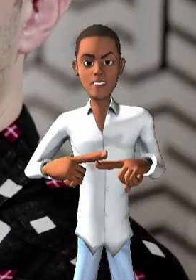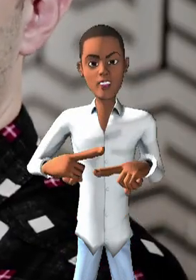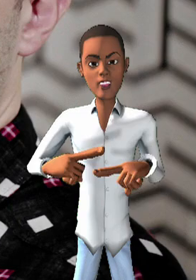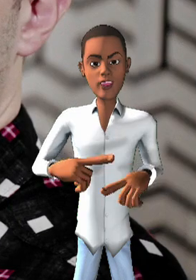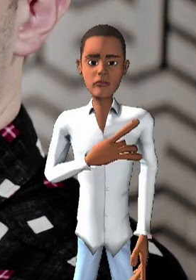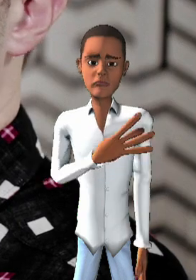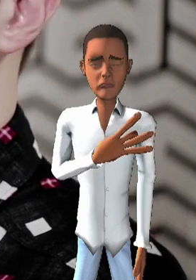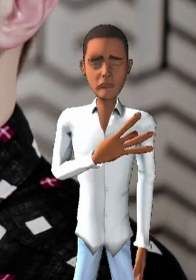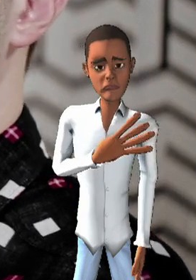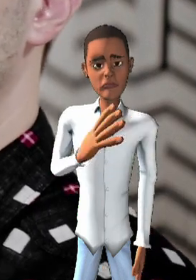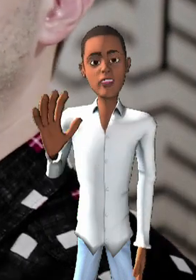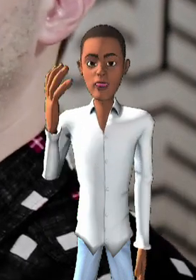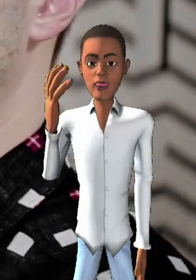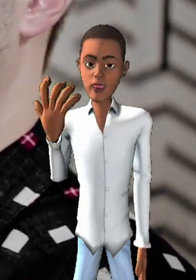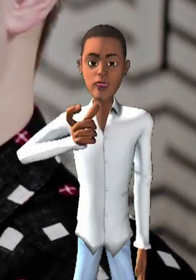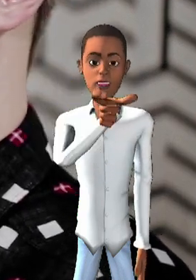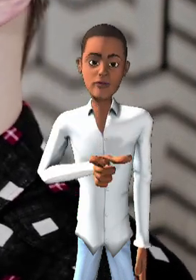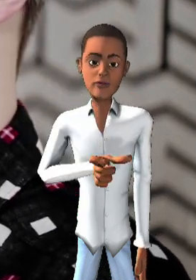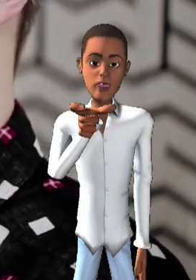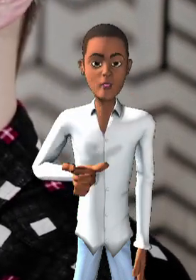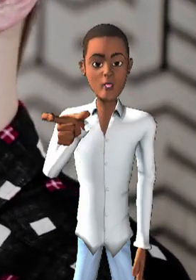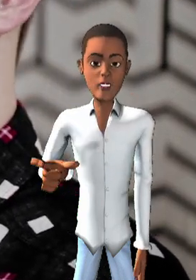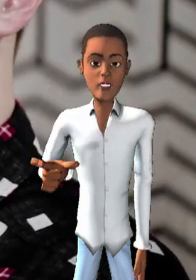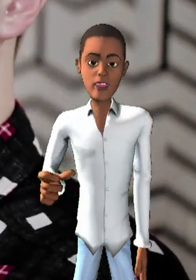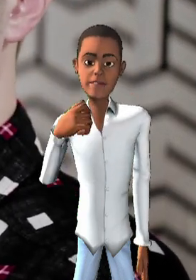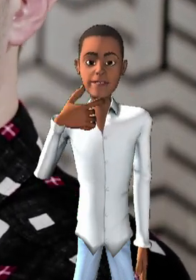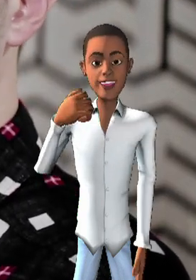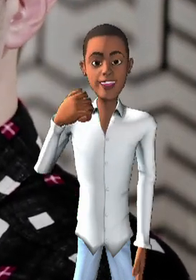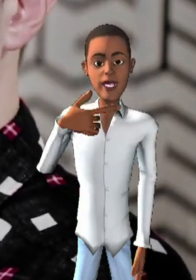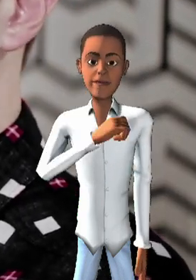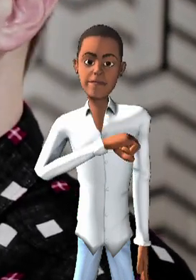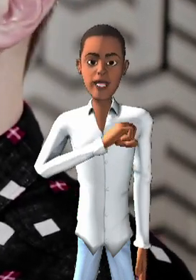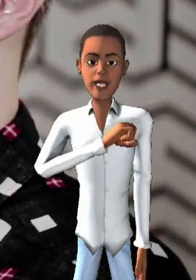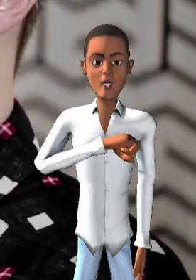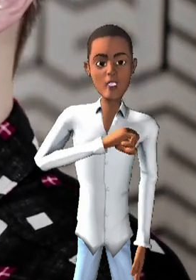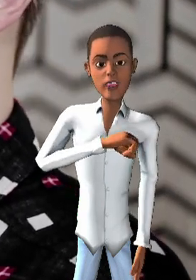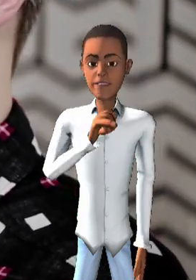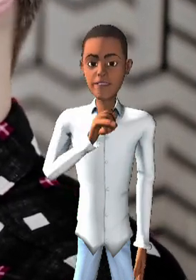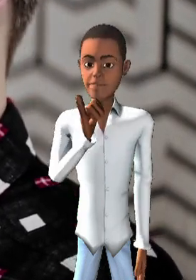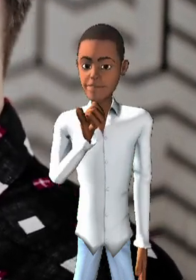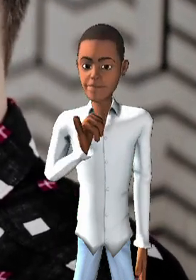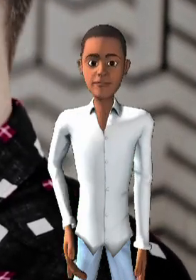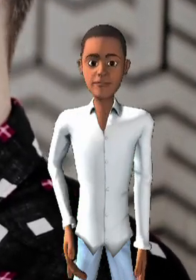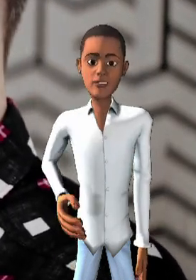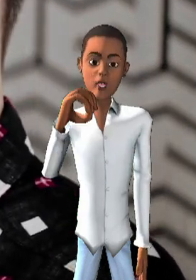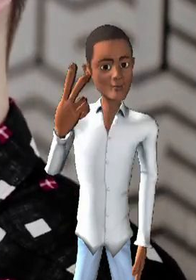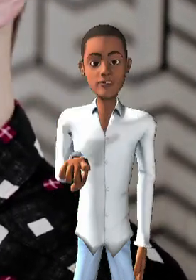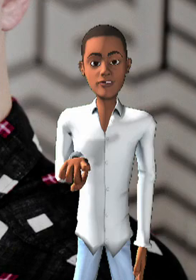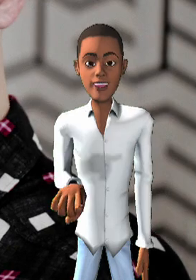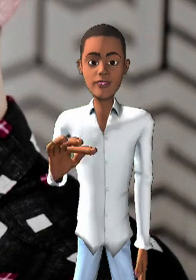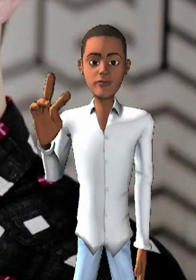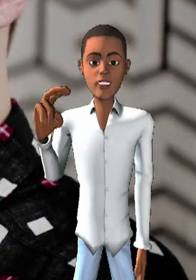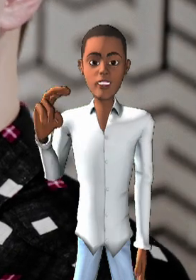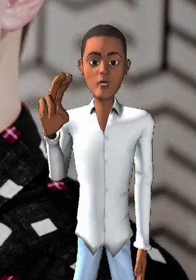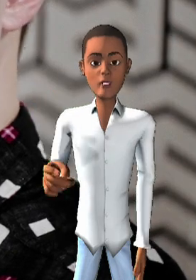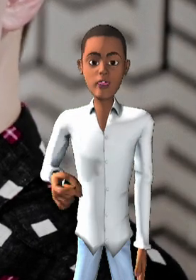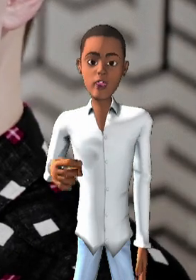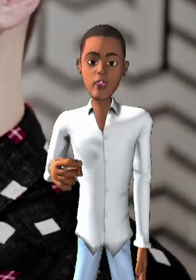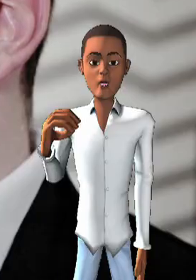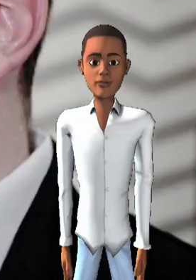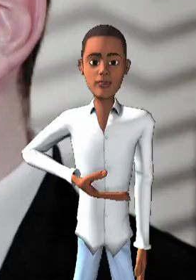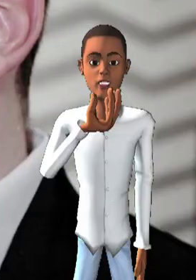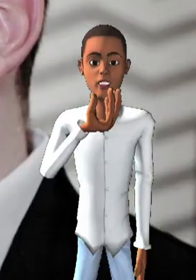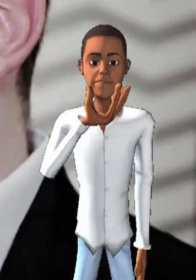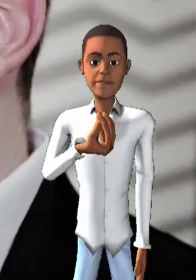medo de correr um risco de serem rotulados por algum termo pejorativo. É frouxo, isso não é coisa de